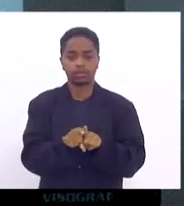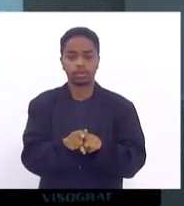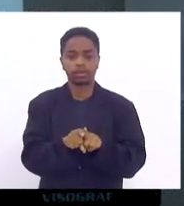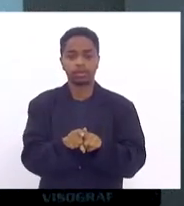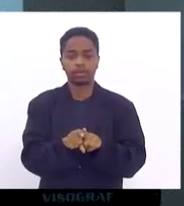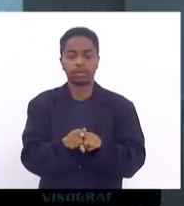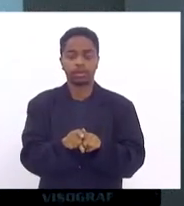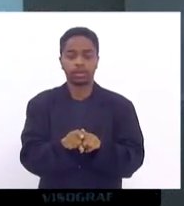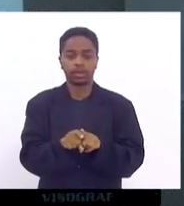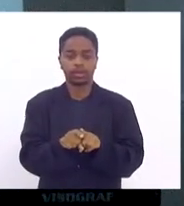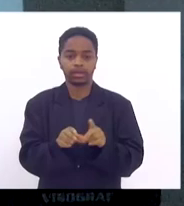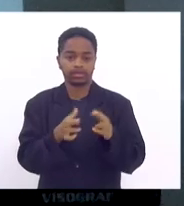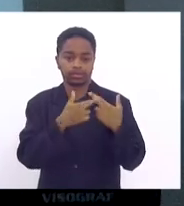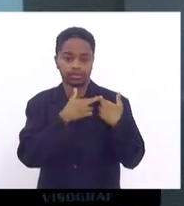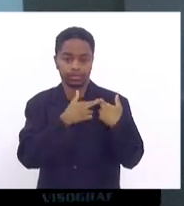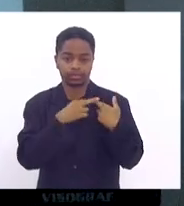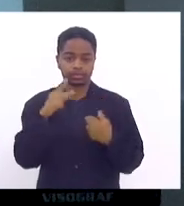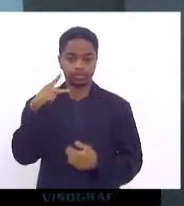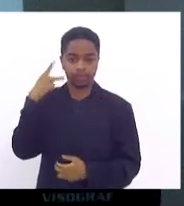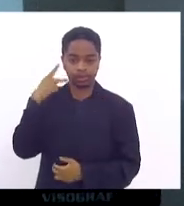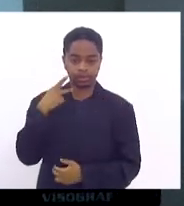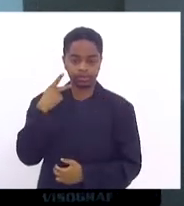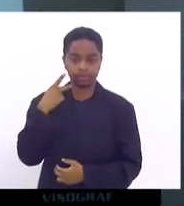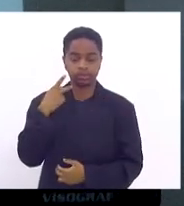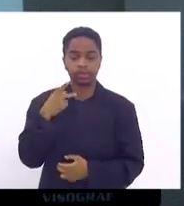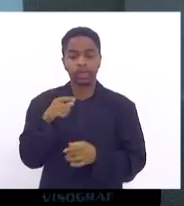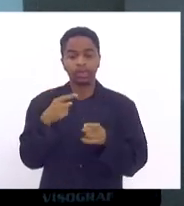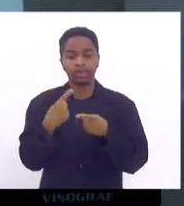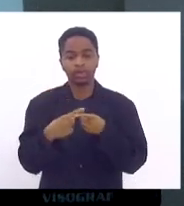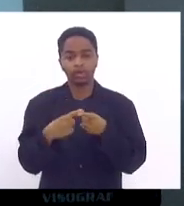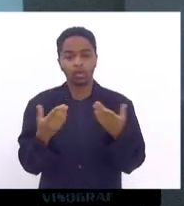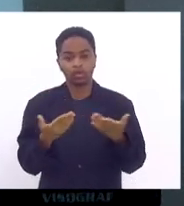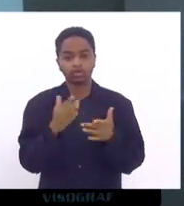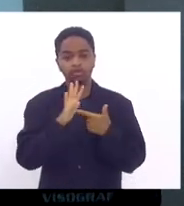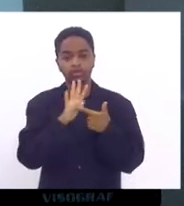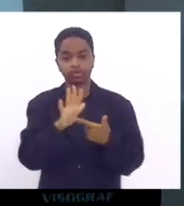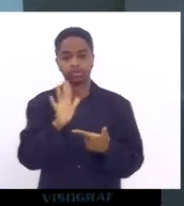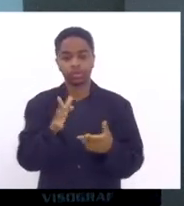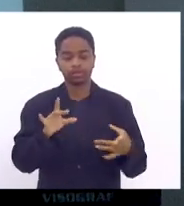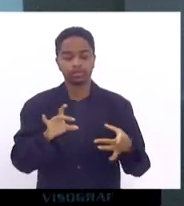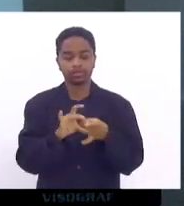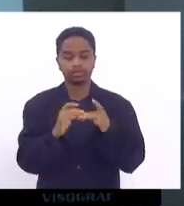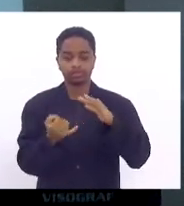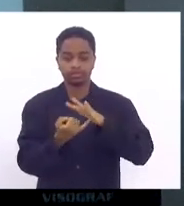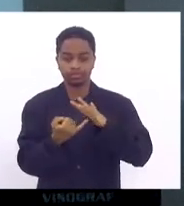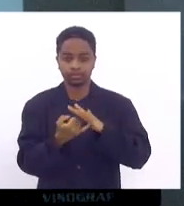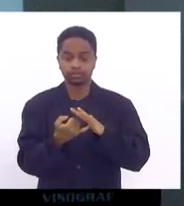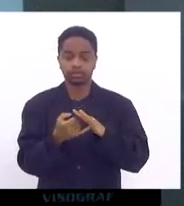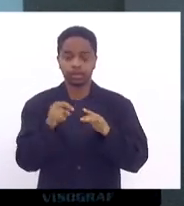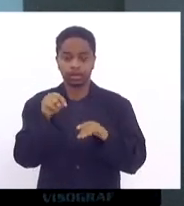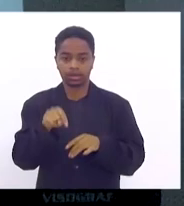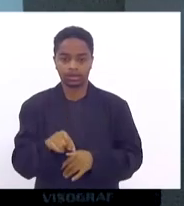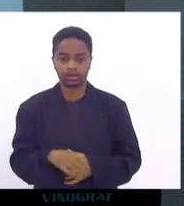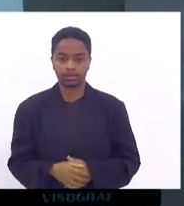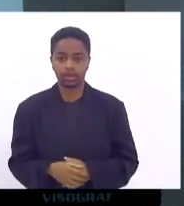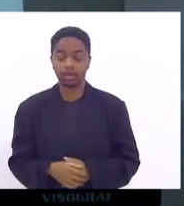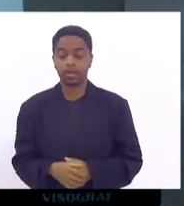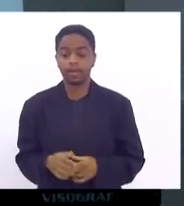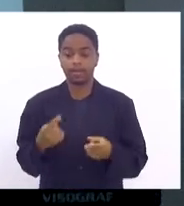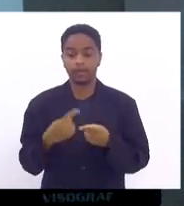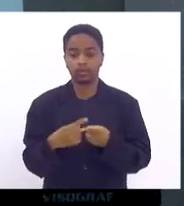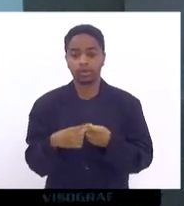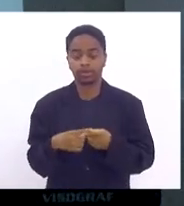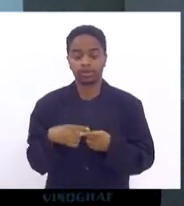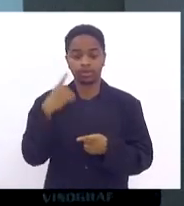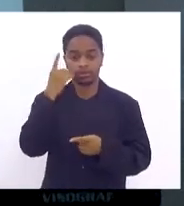parlamentares né que são prerrogativas como já saiu aqui no dia de hoje da instituição né do Parlamento os parlamentares eles vêm vão